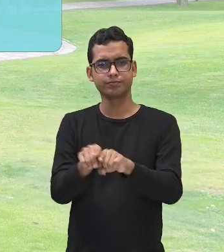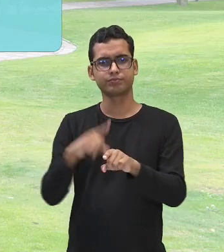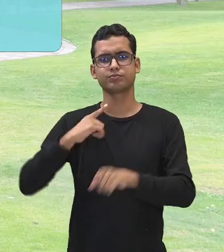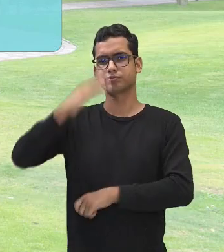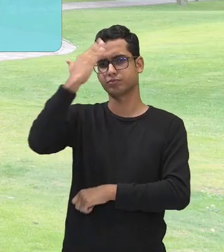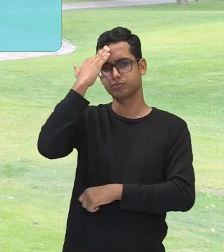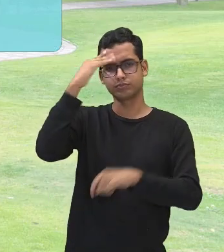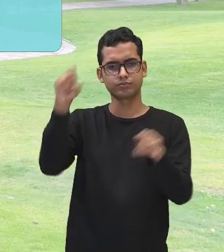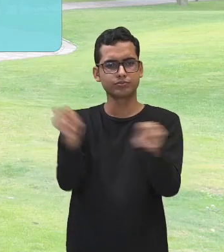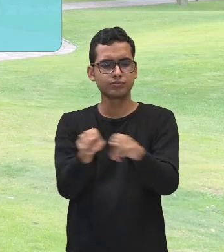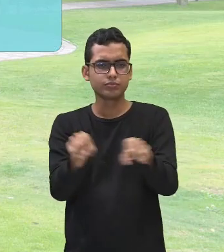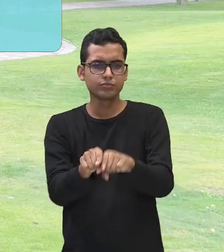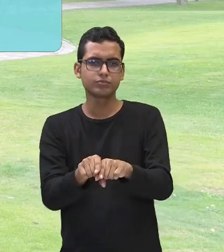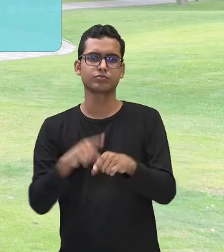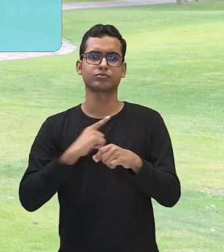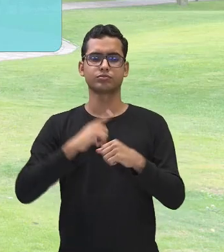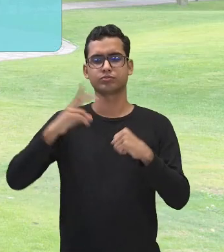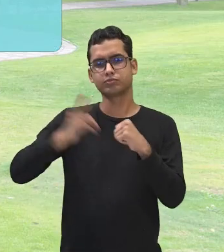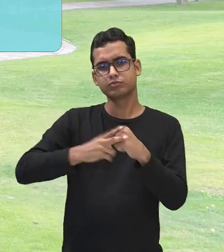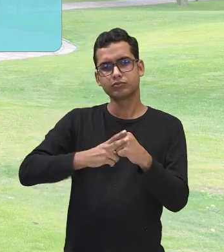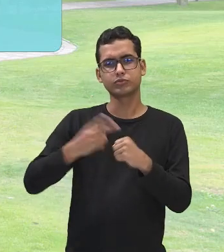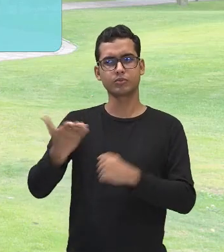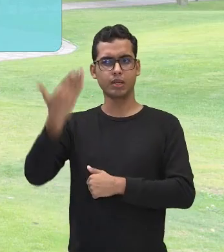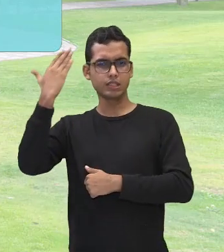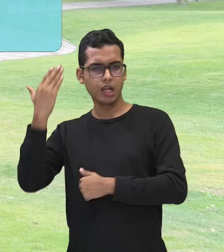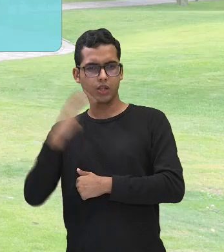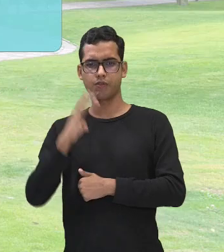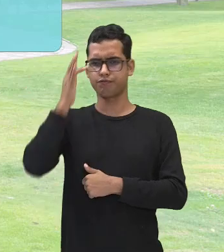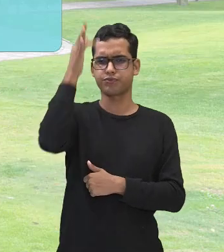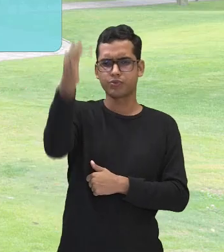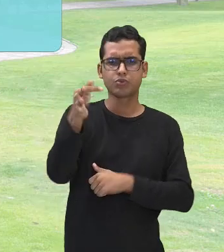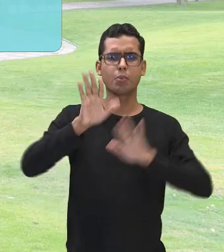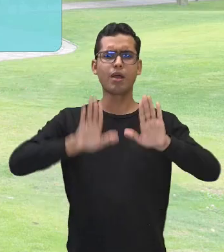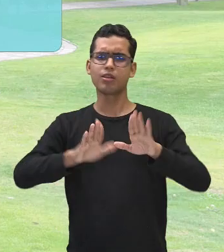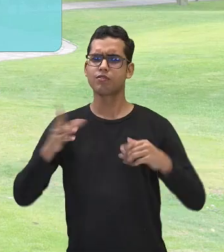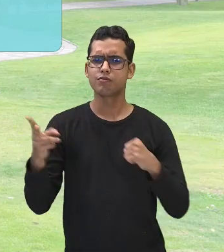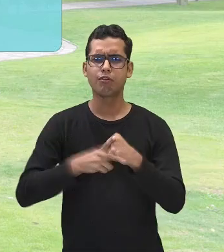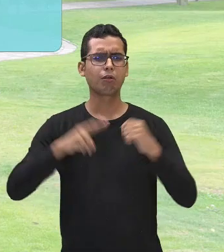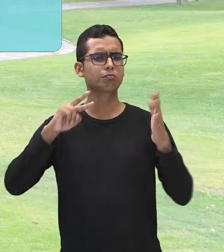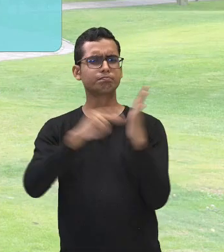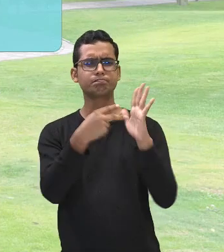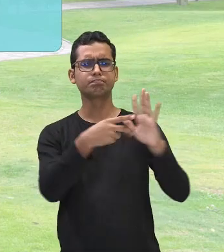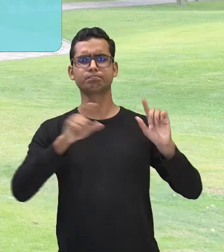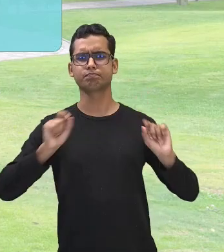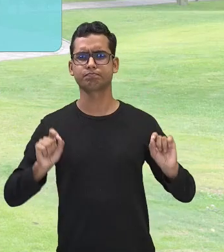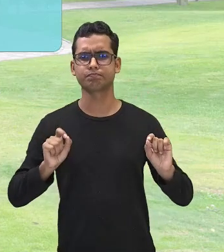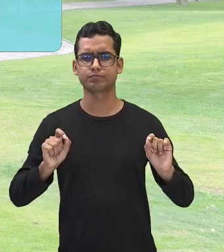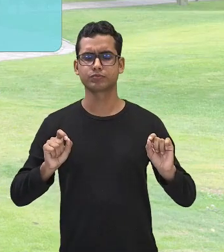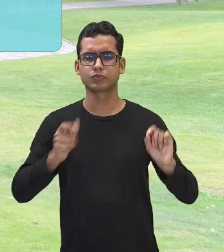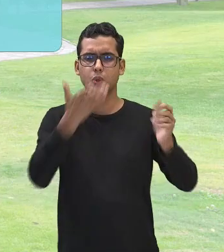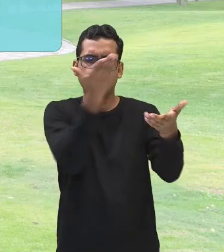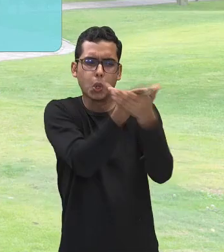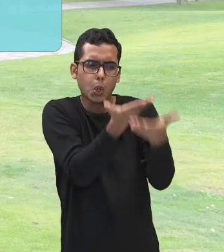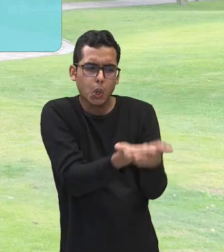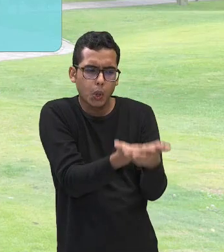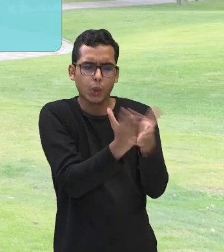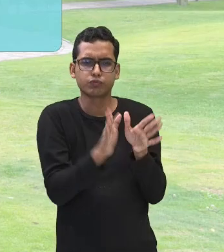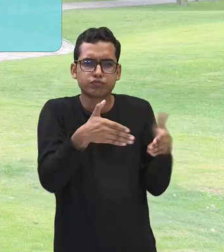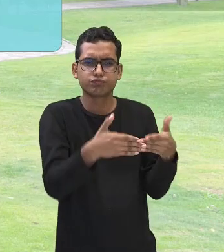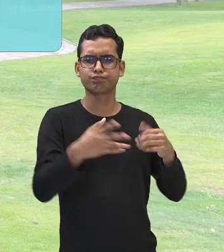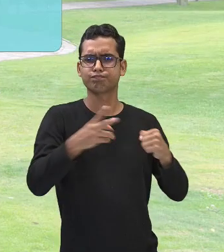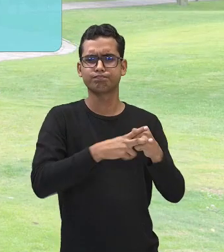de futuro, mas o que é um verbo? Se eu vou estudar um verbo, do que eu estou falando? Vamos